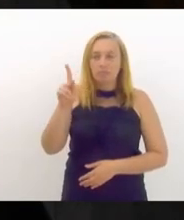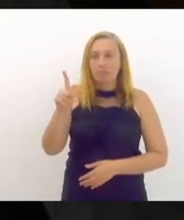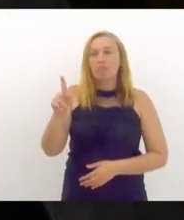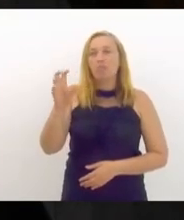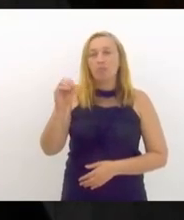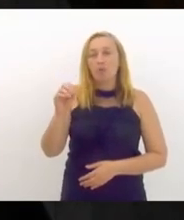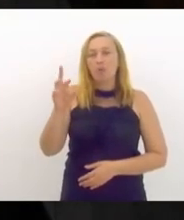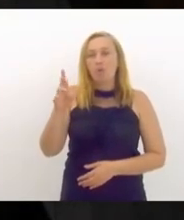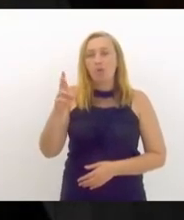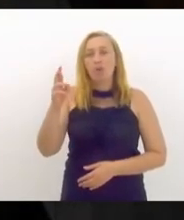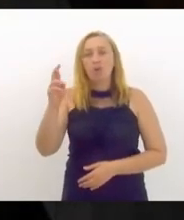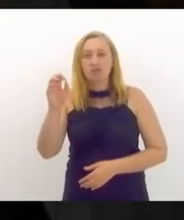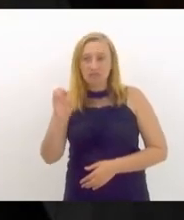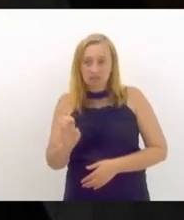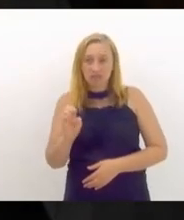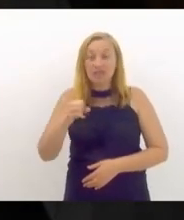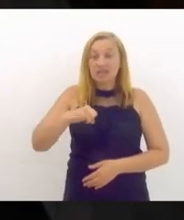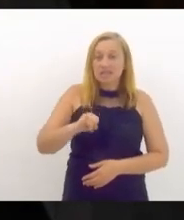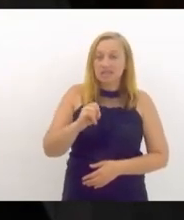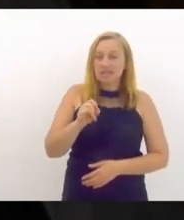Se a Bahia também sobe,